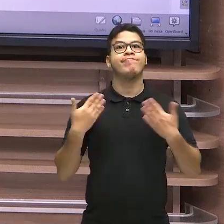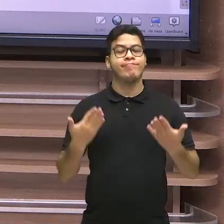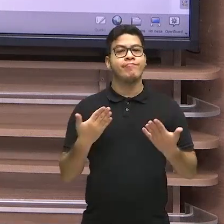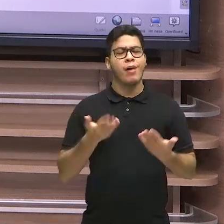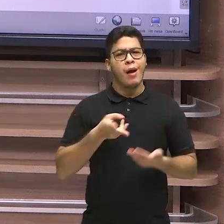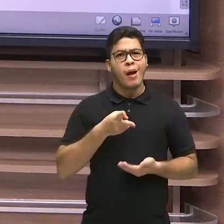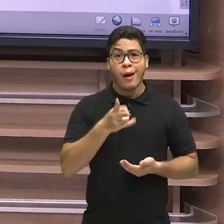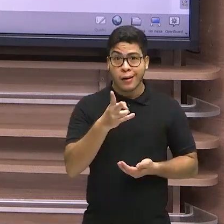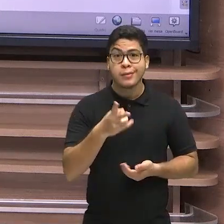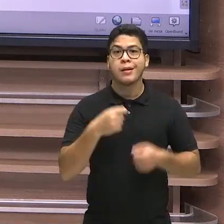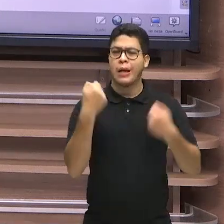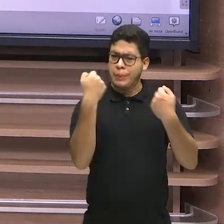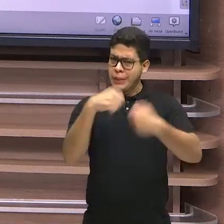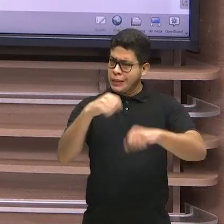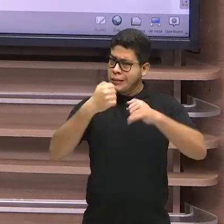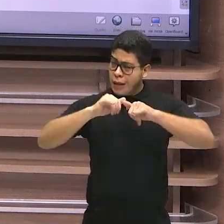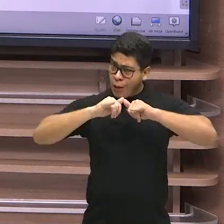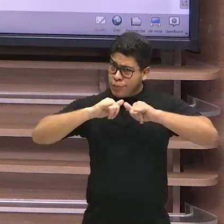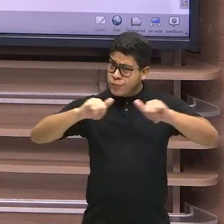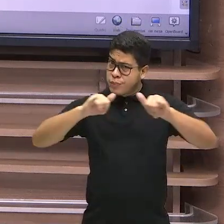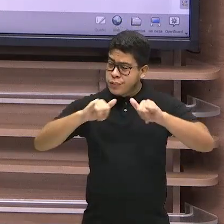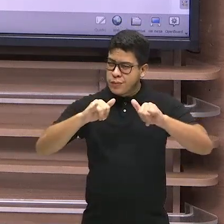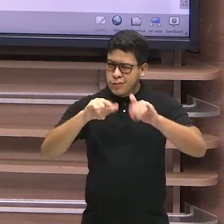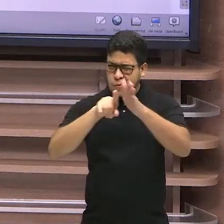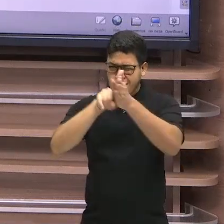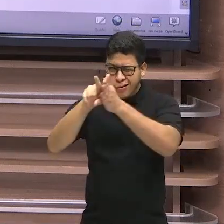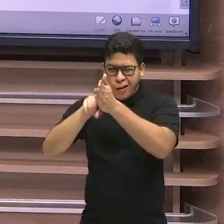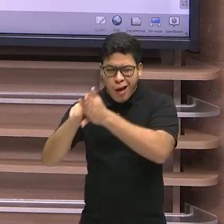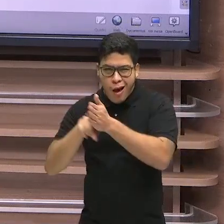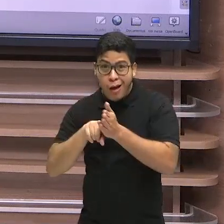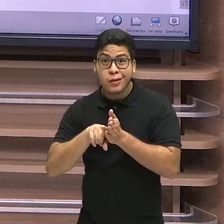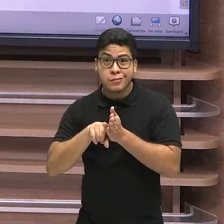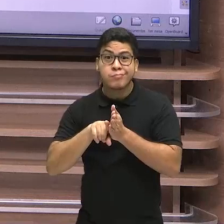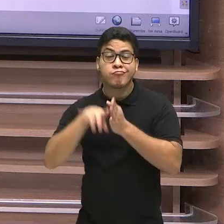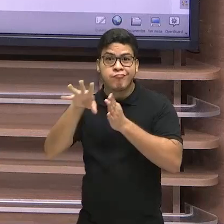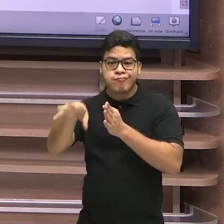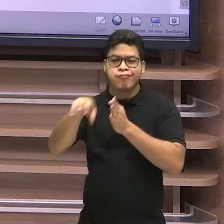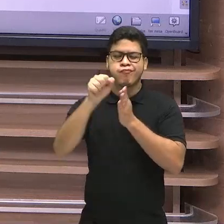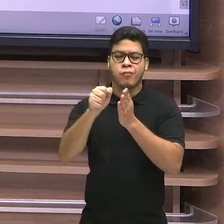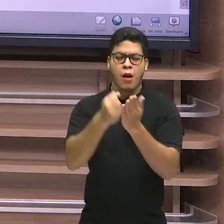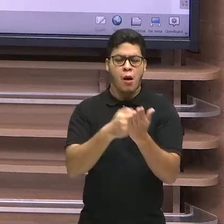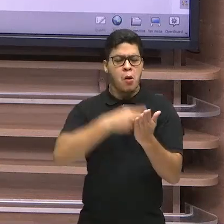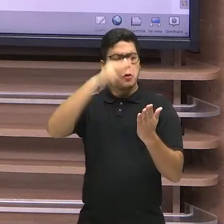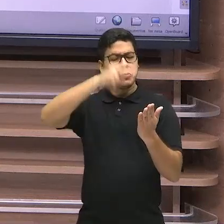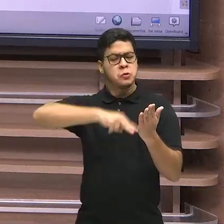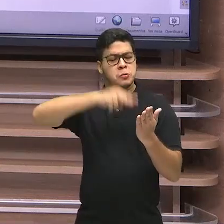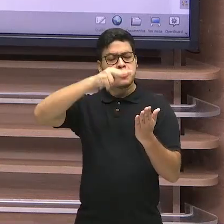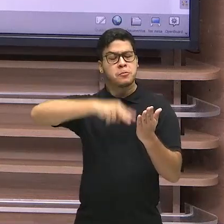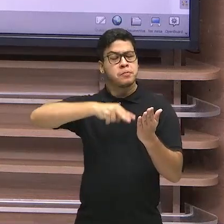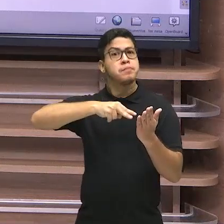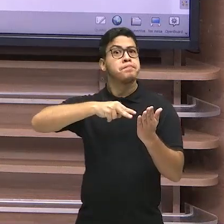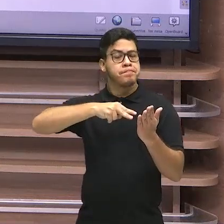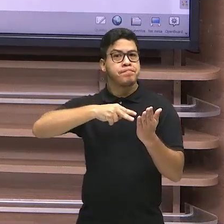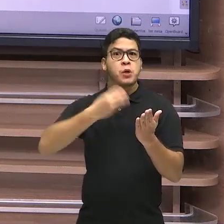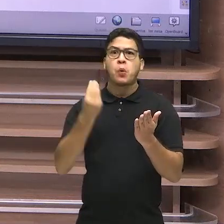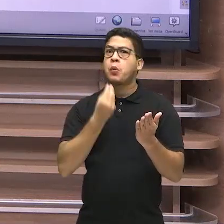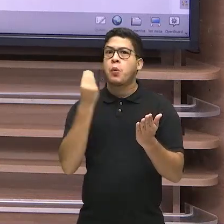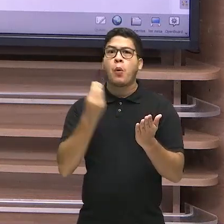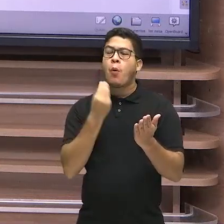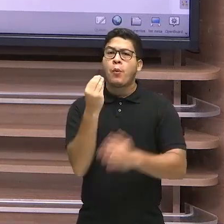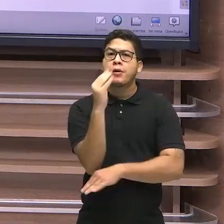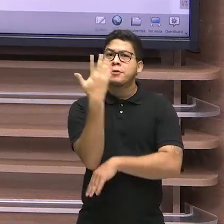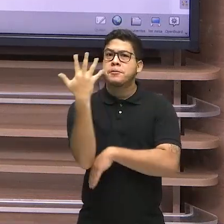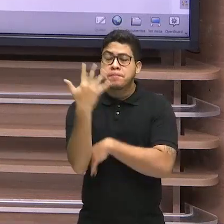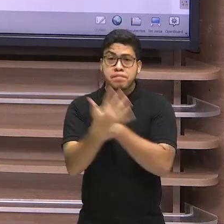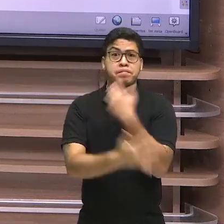precisa ir atrás da notícia, conseguir informação para saber como é que anda a situação do nosso meio ambiente, porque a gente